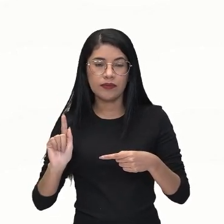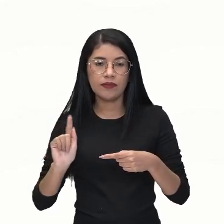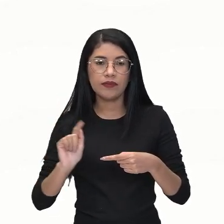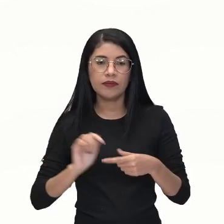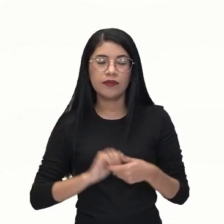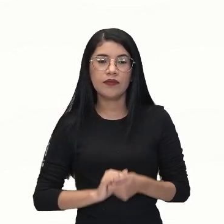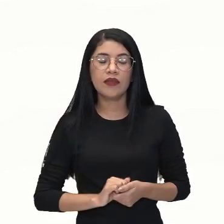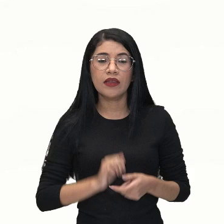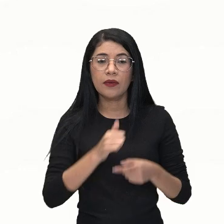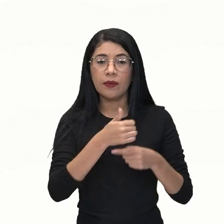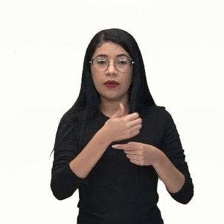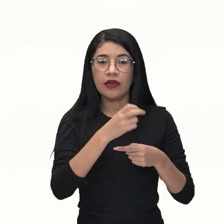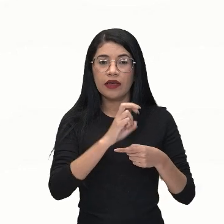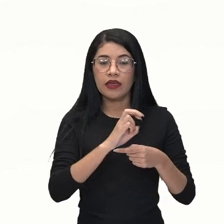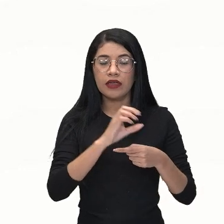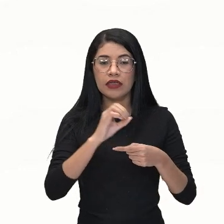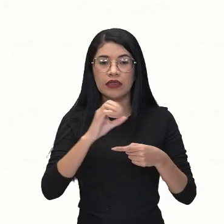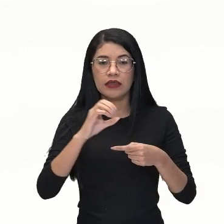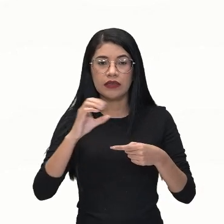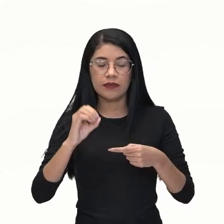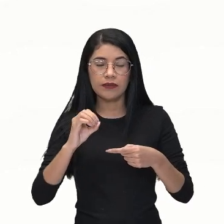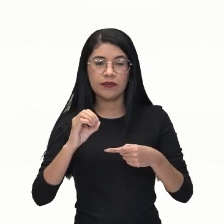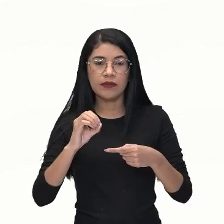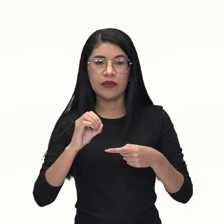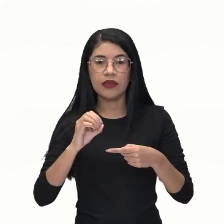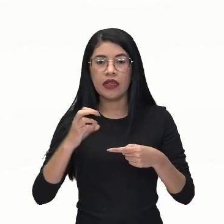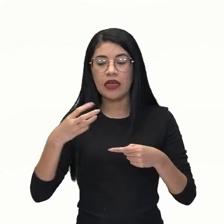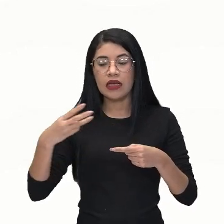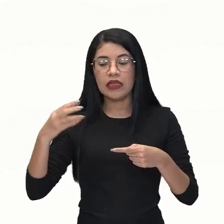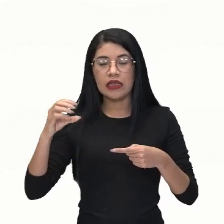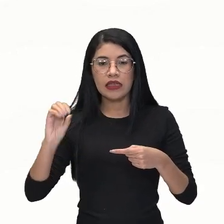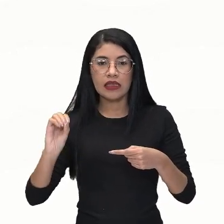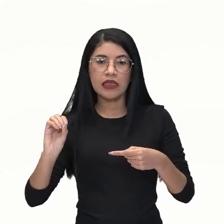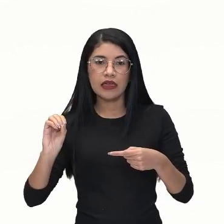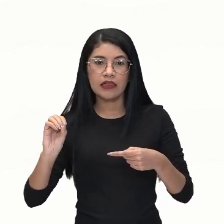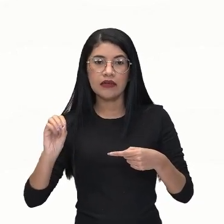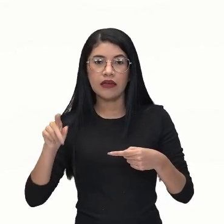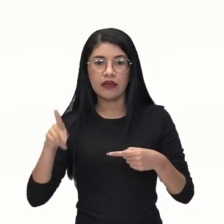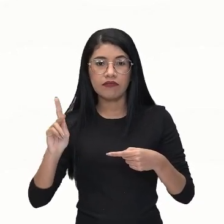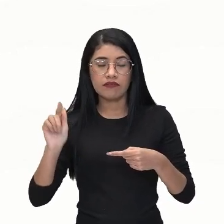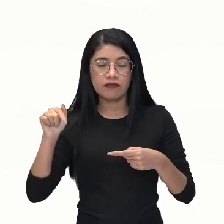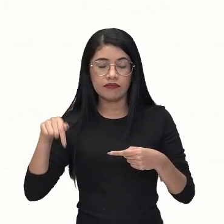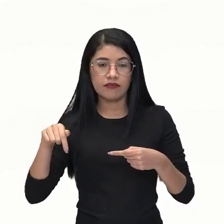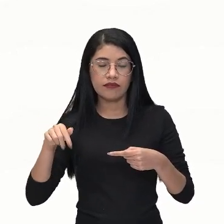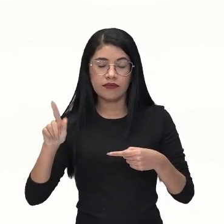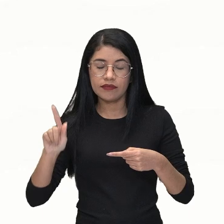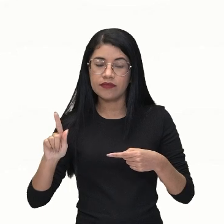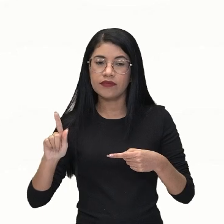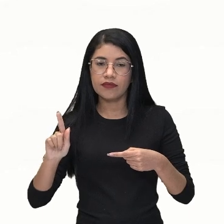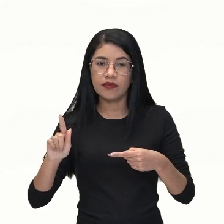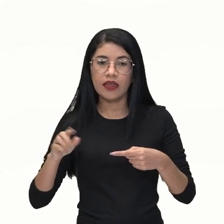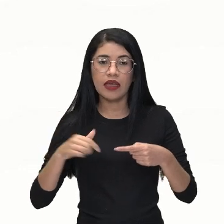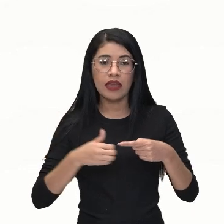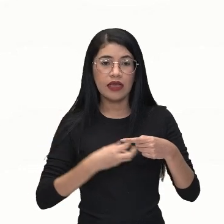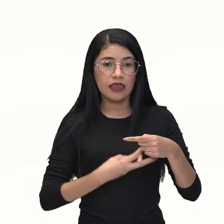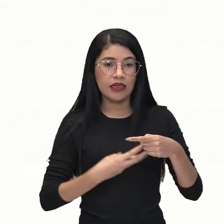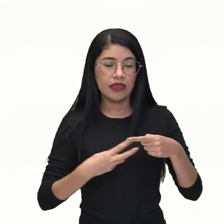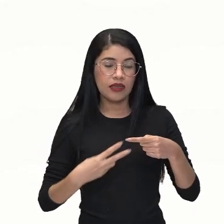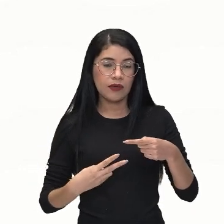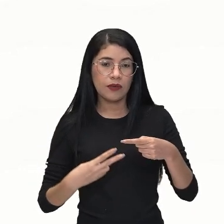15 mil, né, metros quadrados, são 30 quilos. E para 32 mil, vão